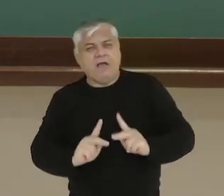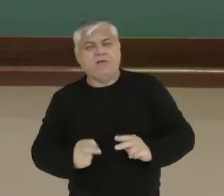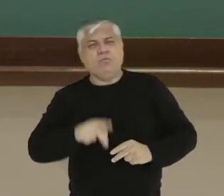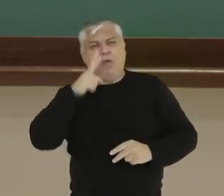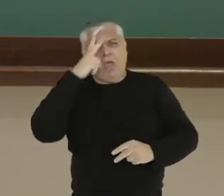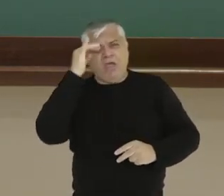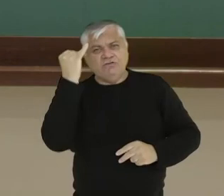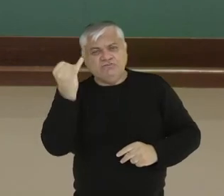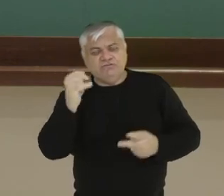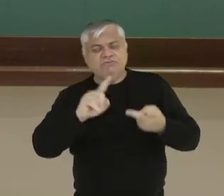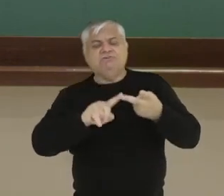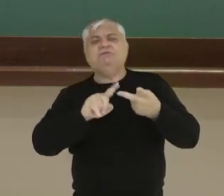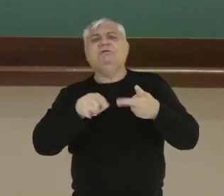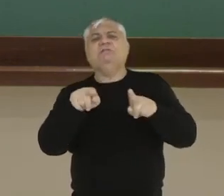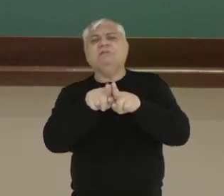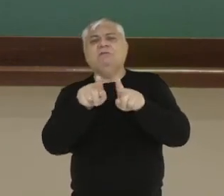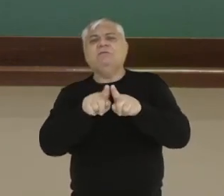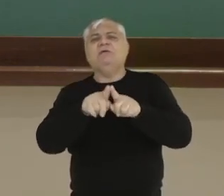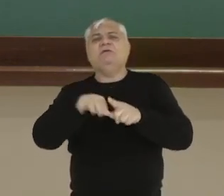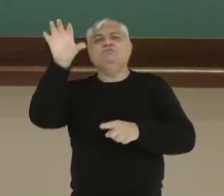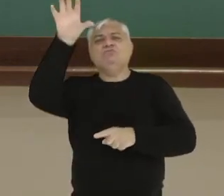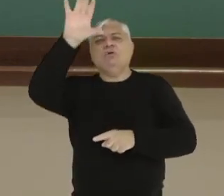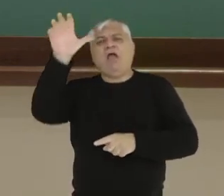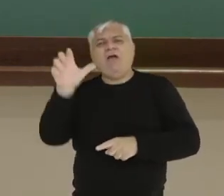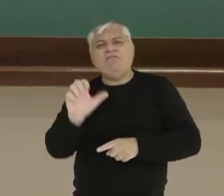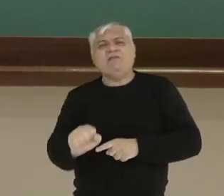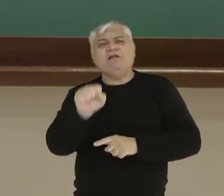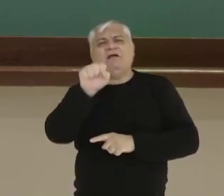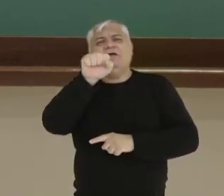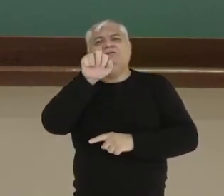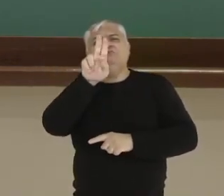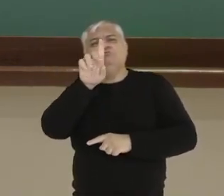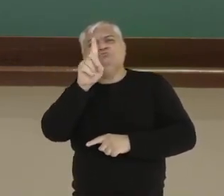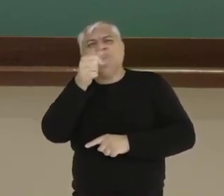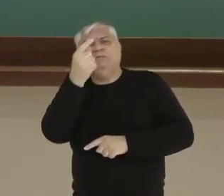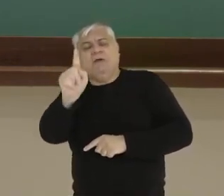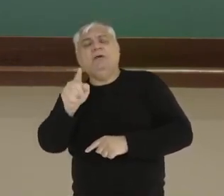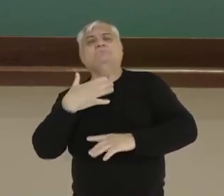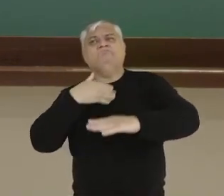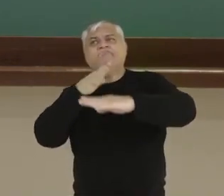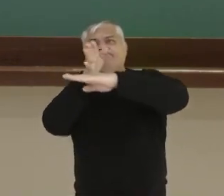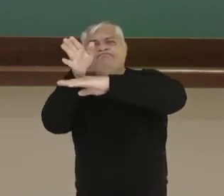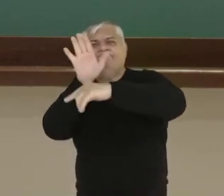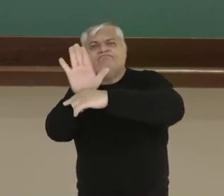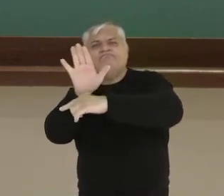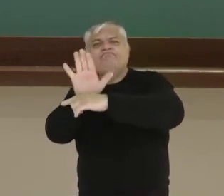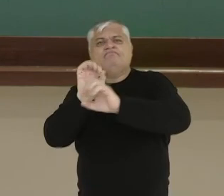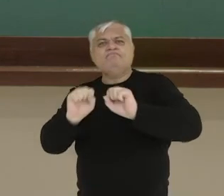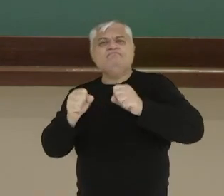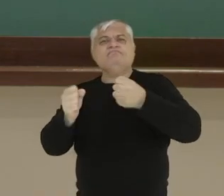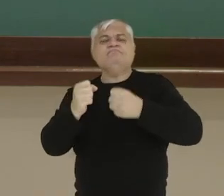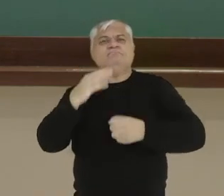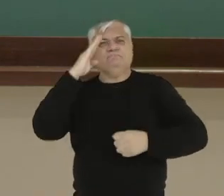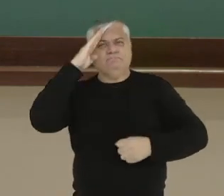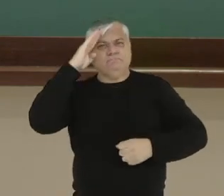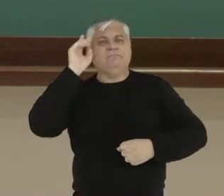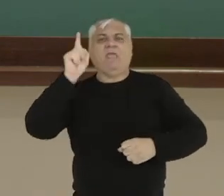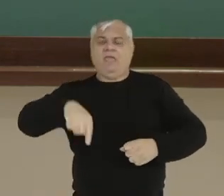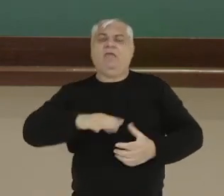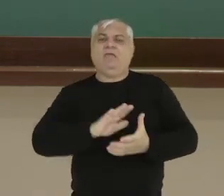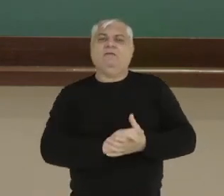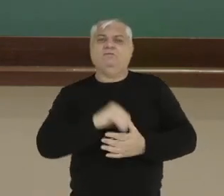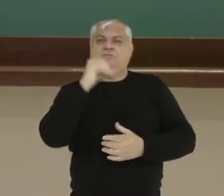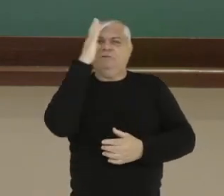Haiti, né, recentemente no Sudão, no território africano, a atuação das Forças Armadas